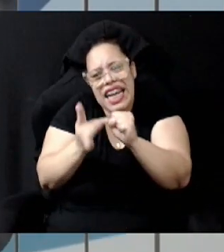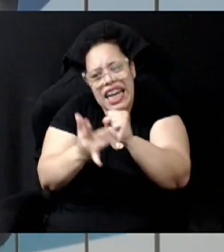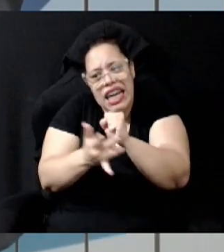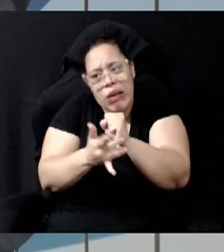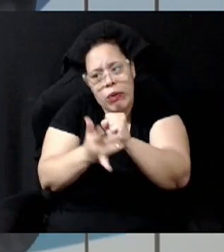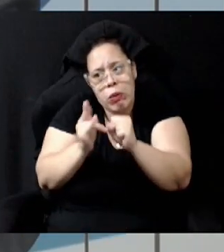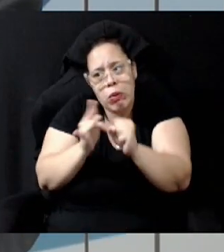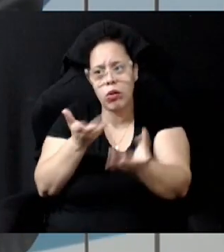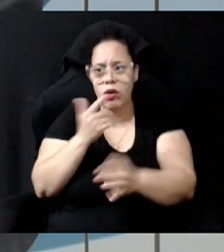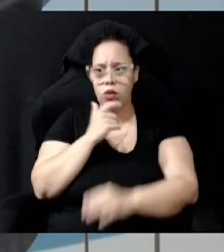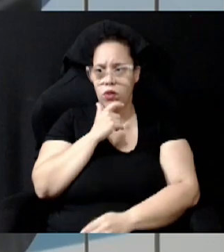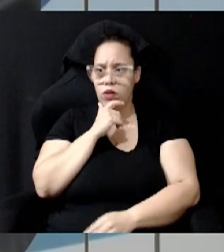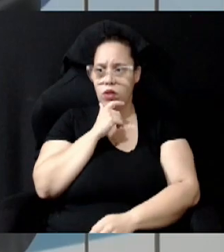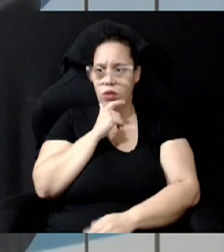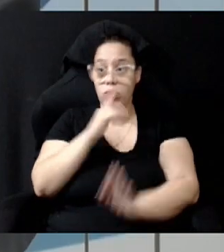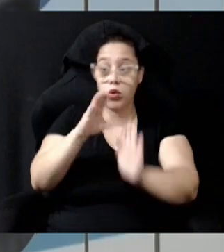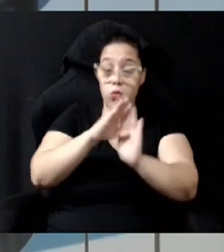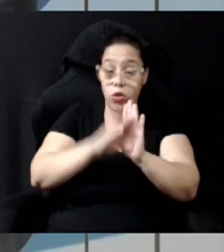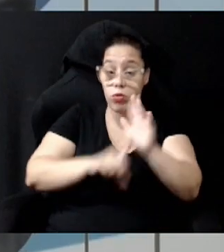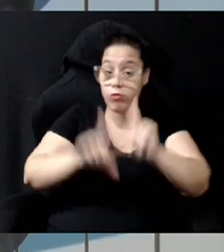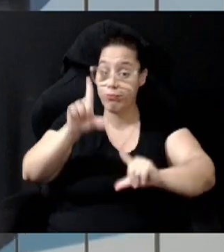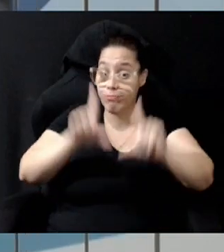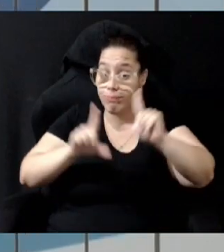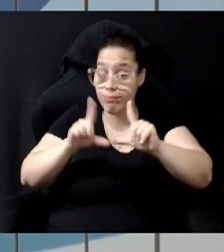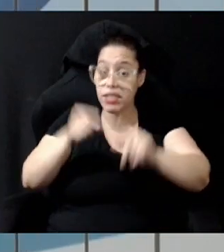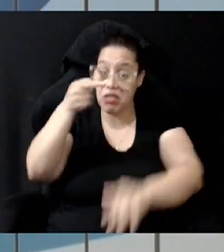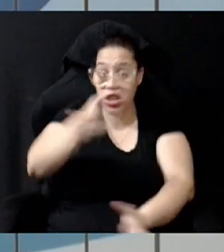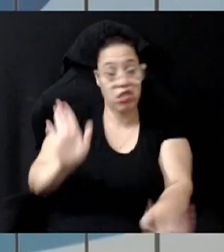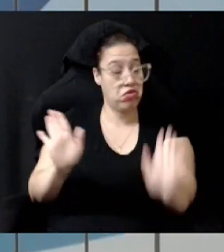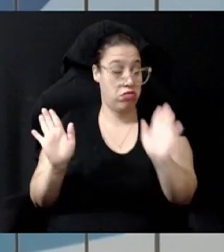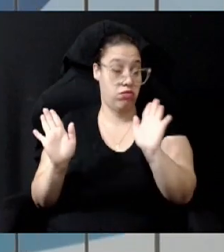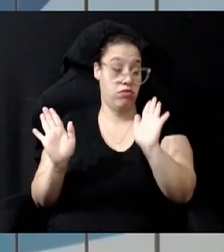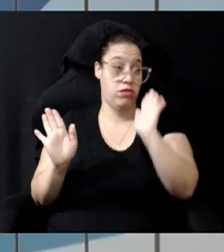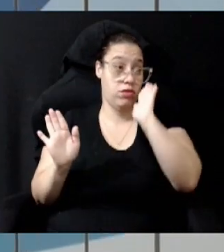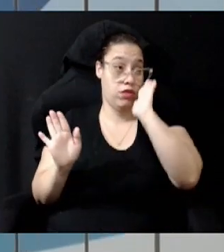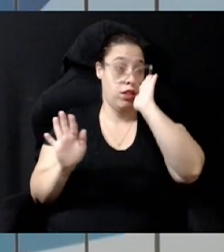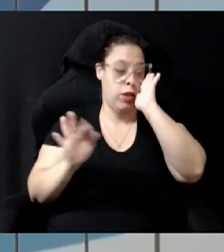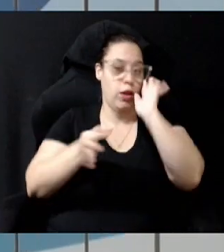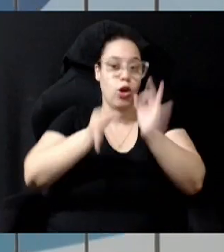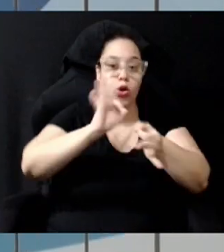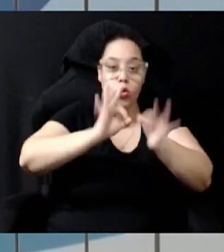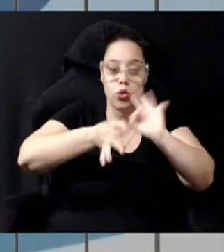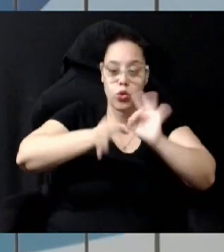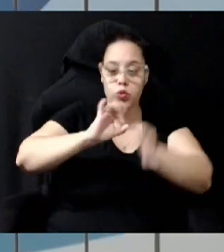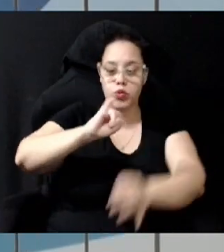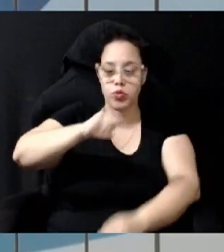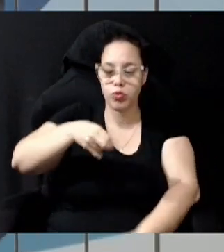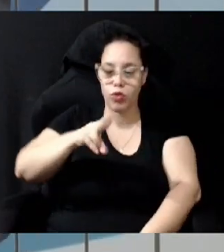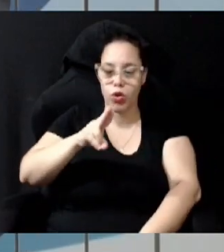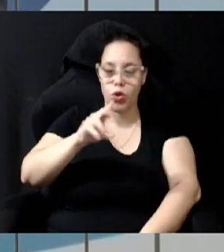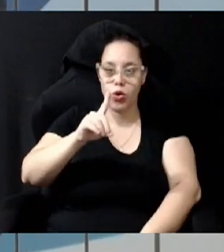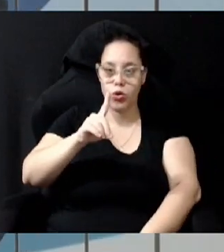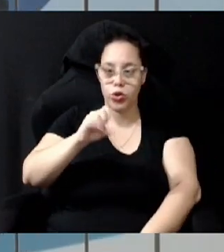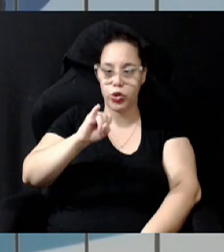os programas de TV estavam lá. Então, a judicialização, quer dizer, a